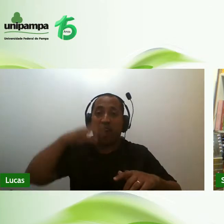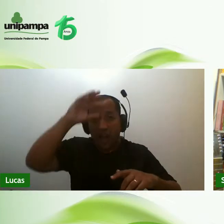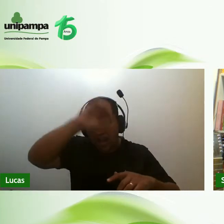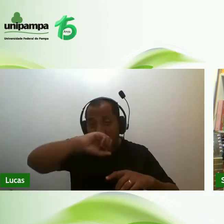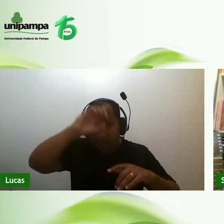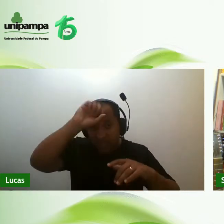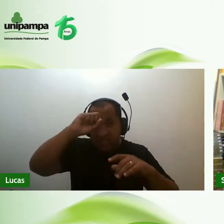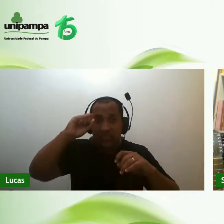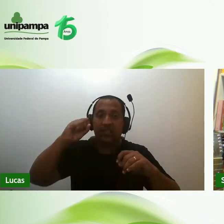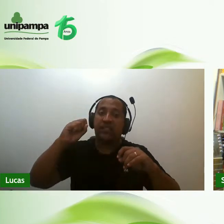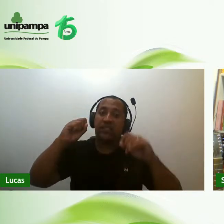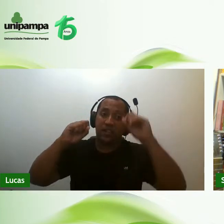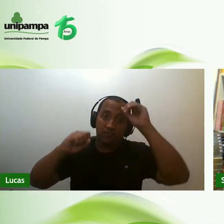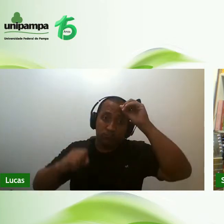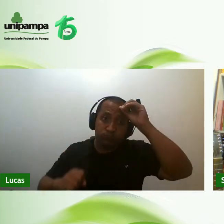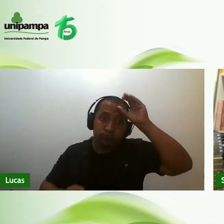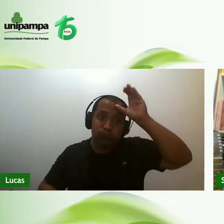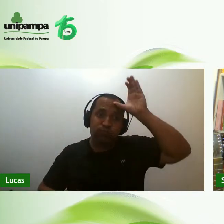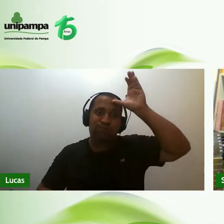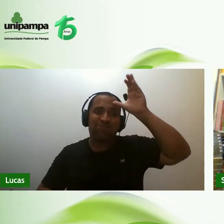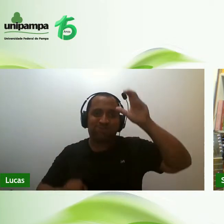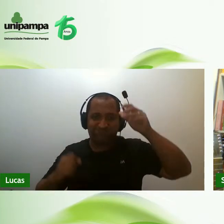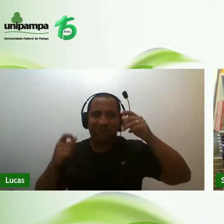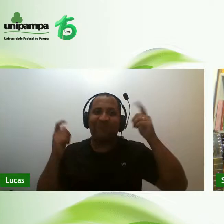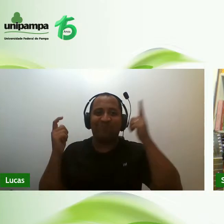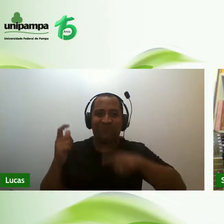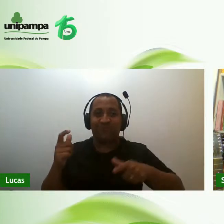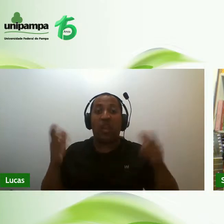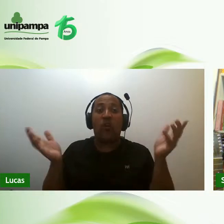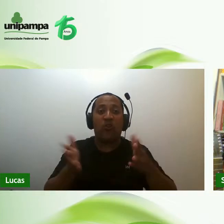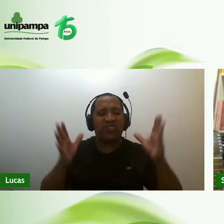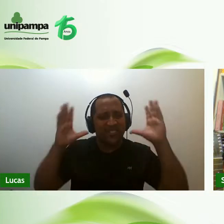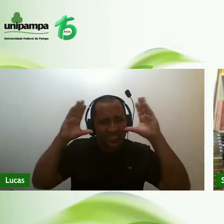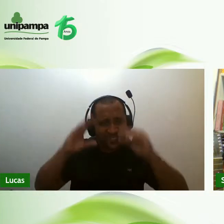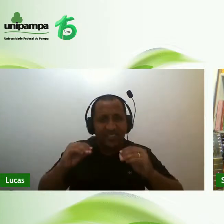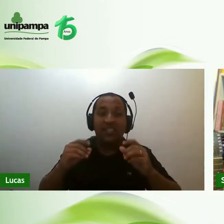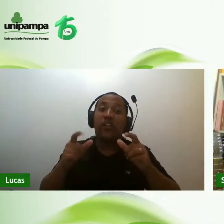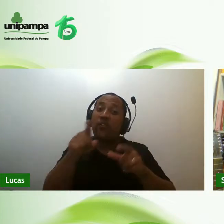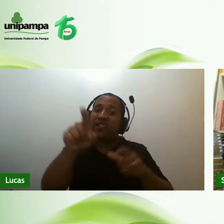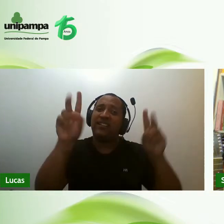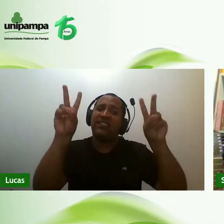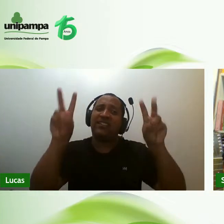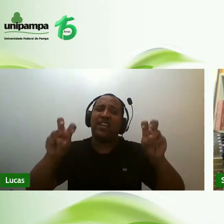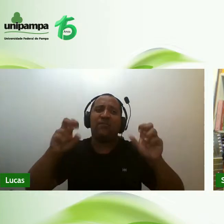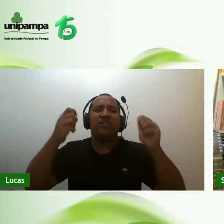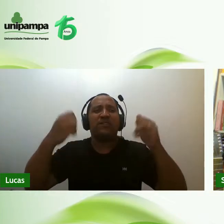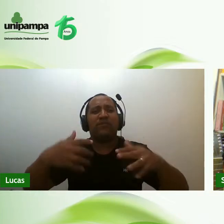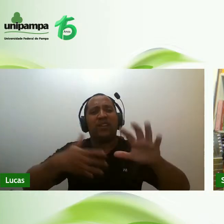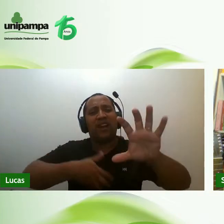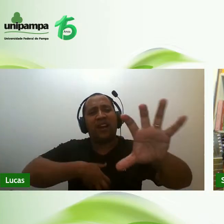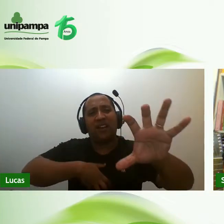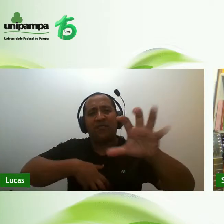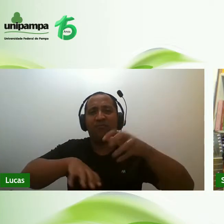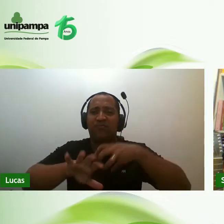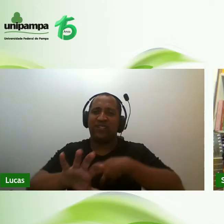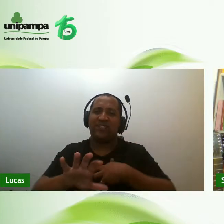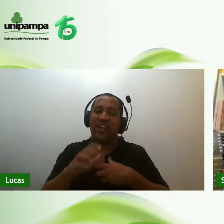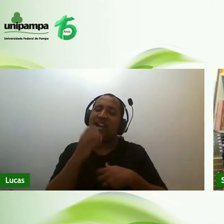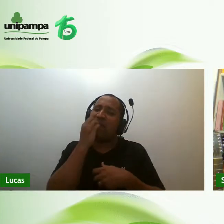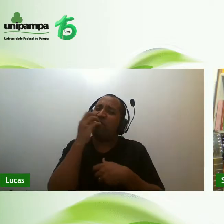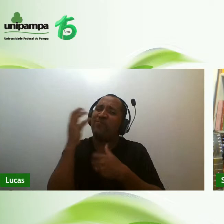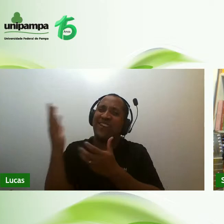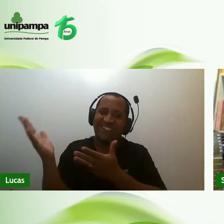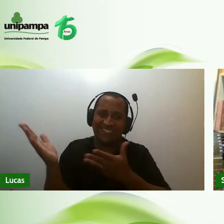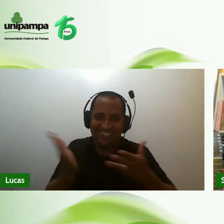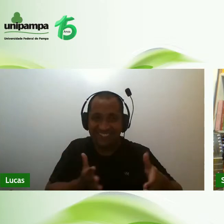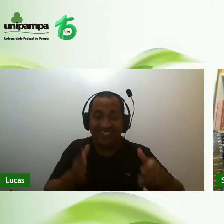contemporâneo, e agora, né, vamos brindar a noite te ouvindo sobre empatia. Seja muito bem-vinda a